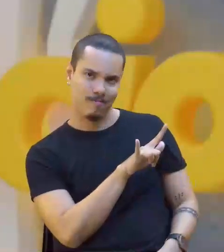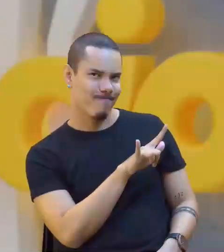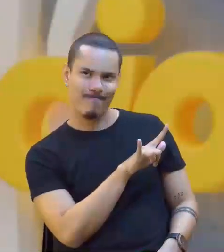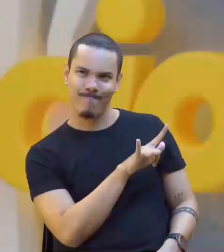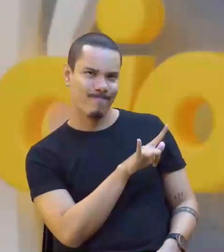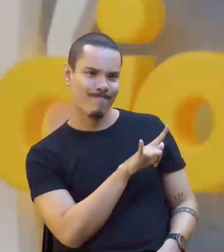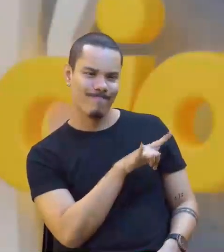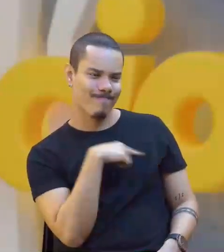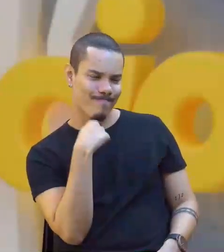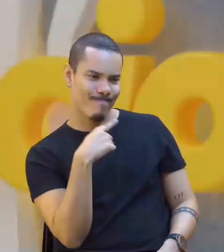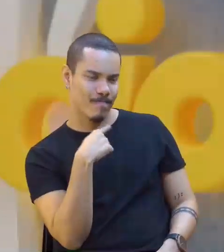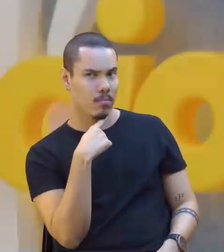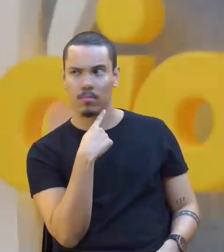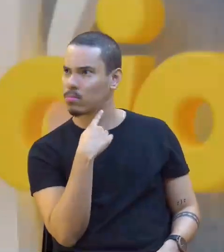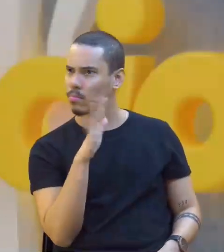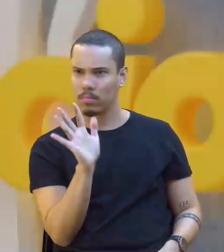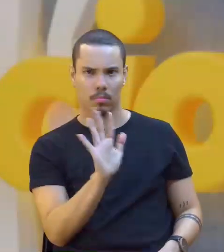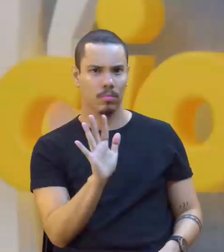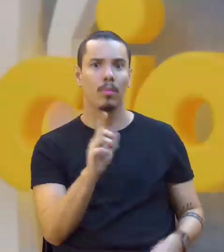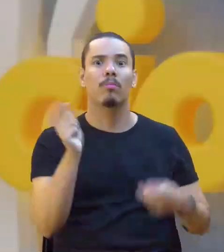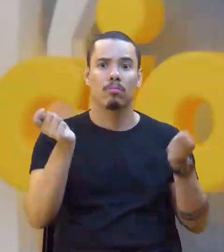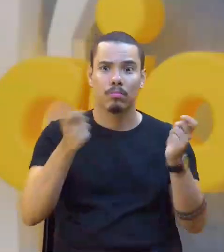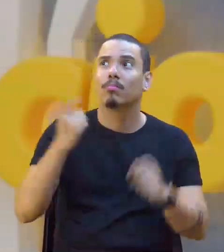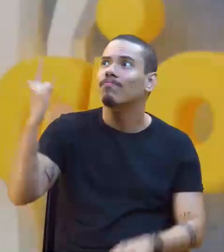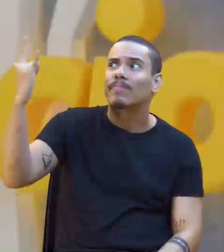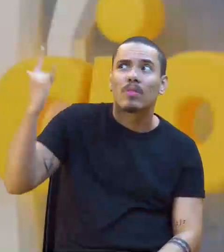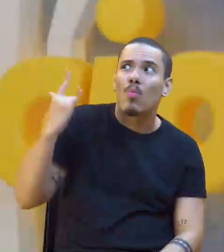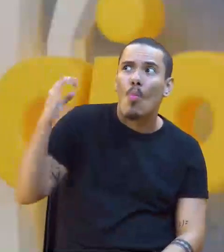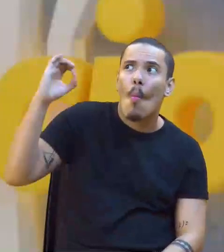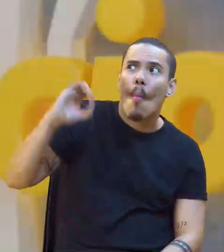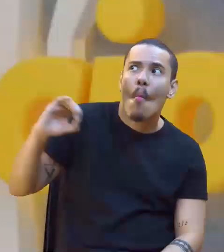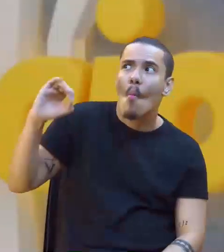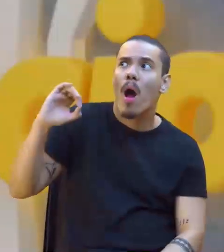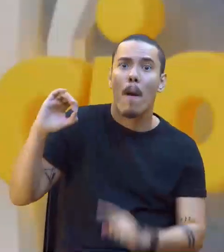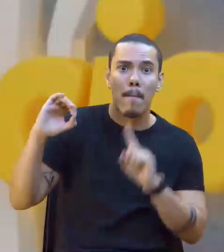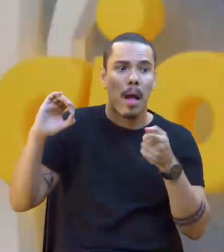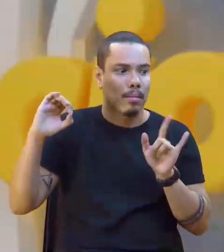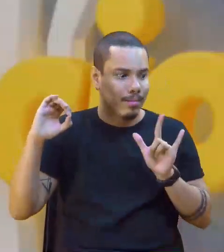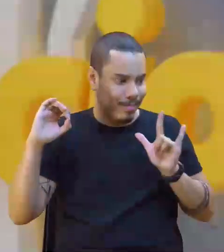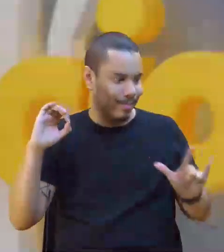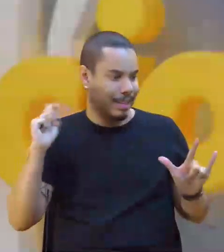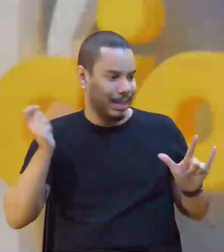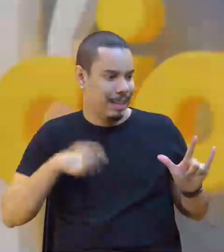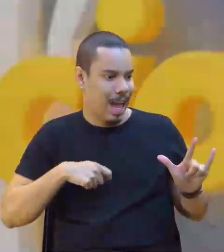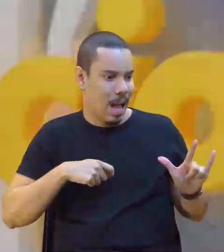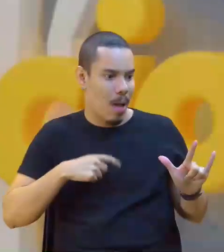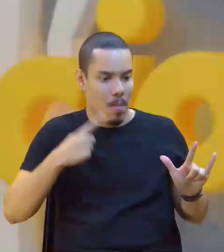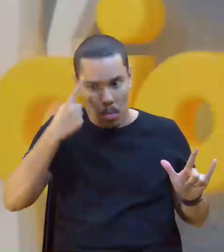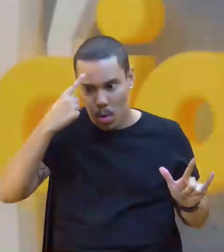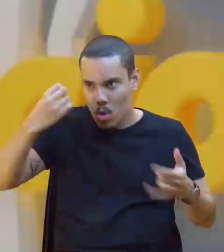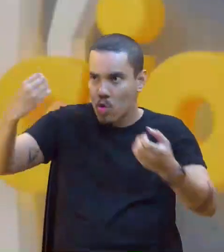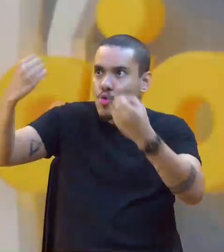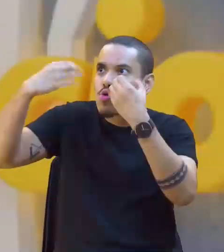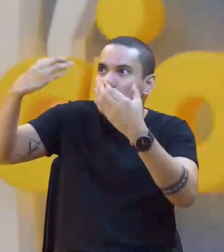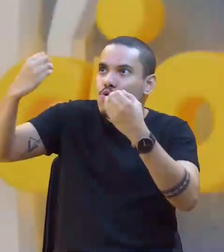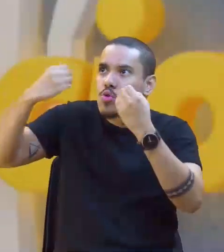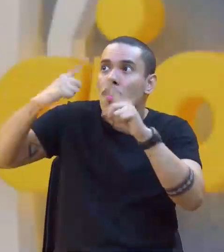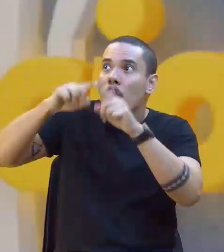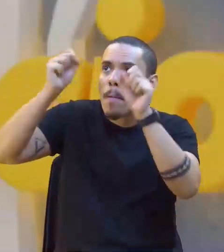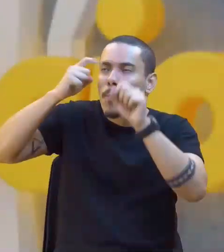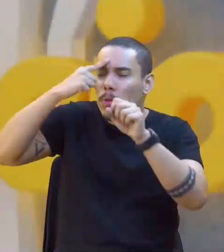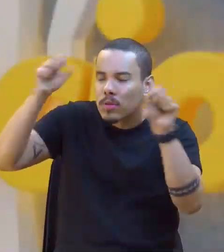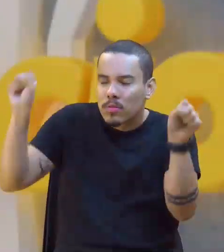somos construídos socialmente. E se a gente foi construído, a gente também pode desconstruir. É forte?